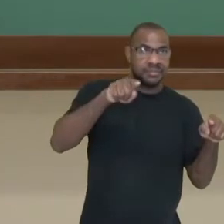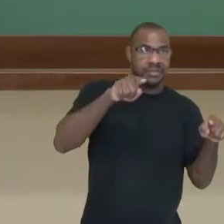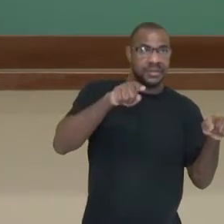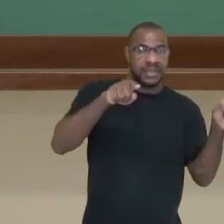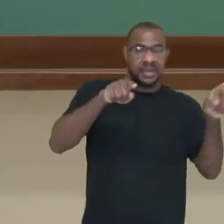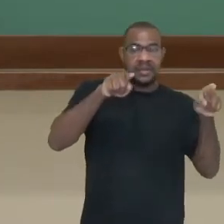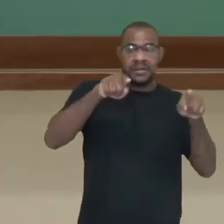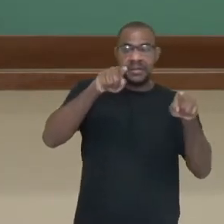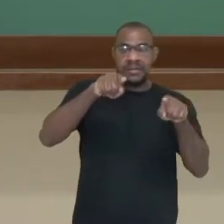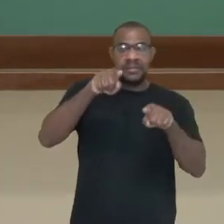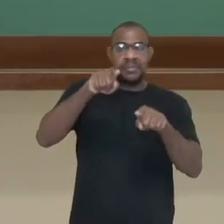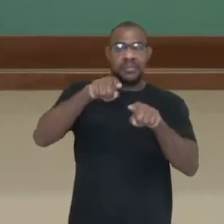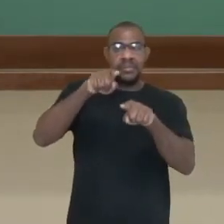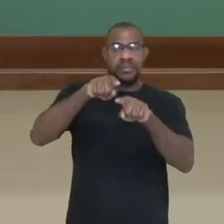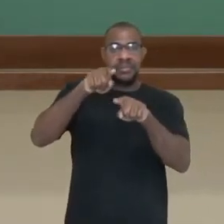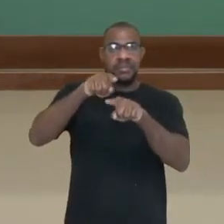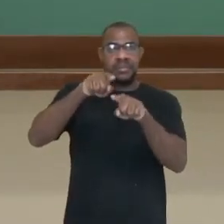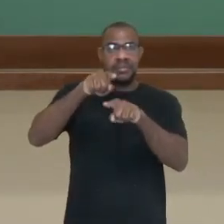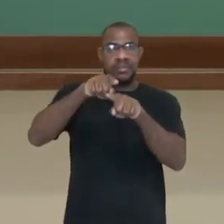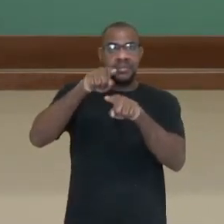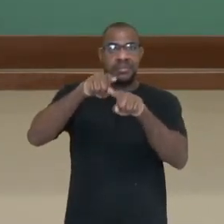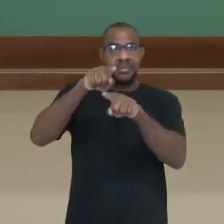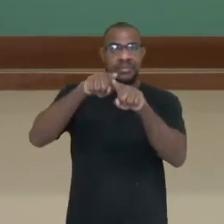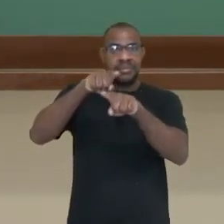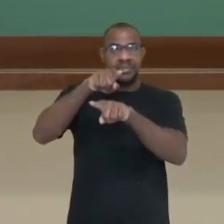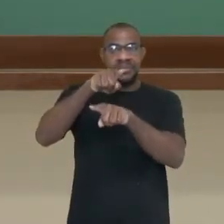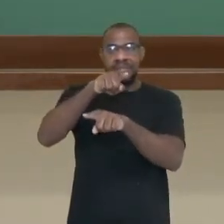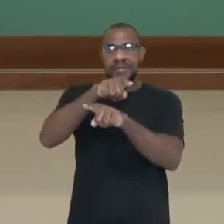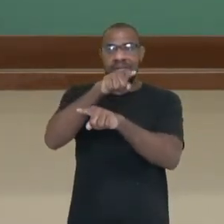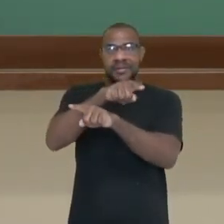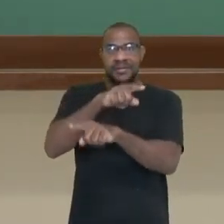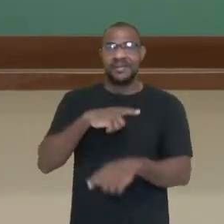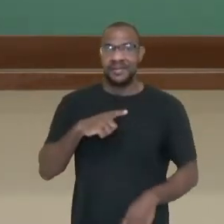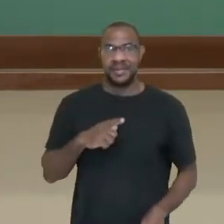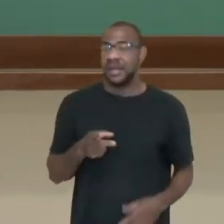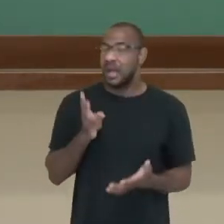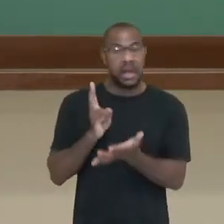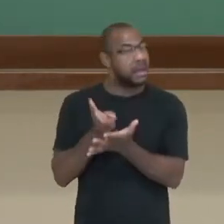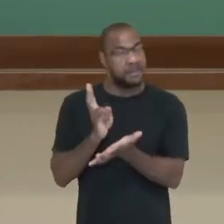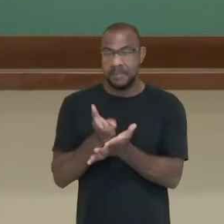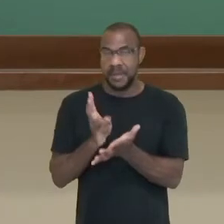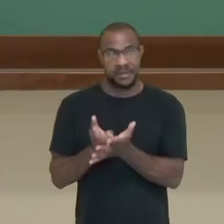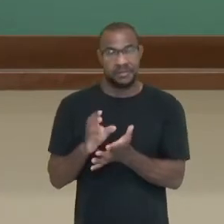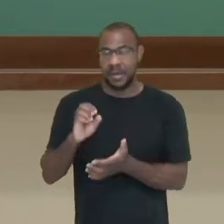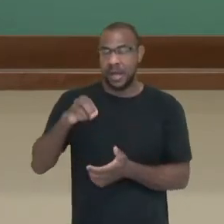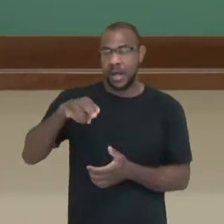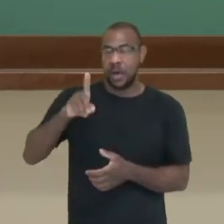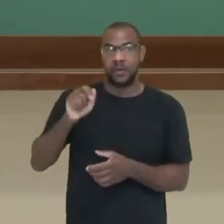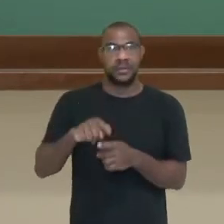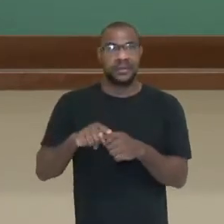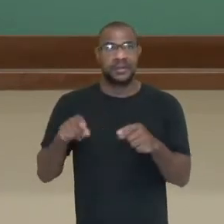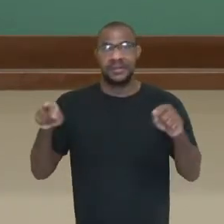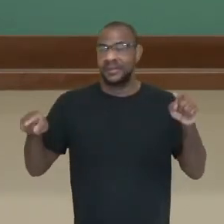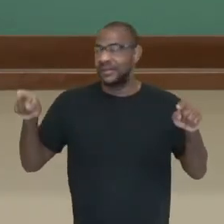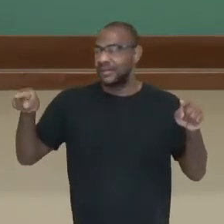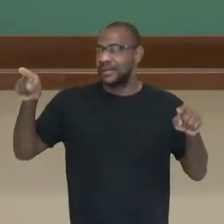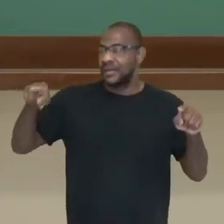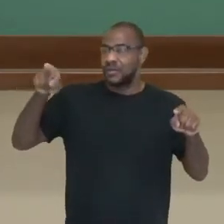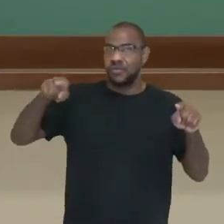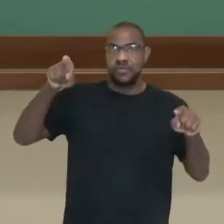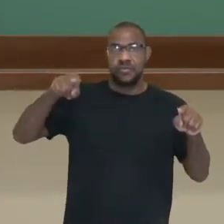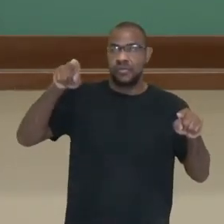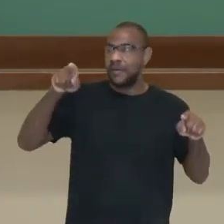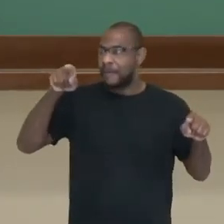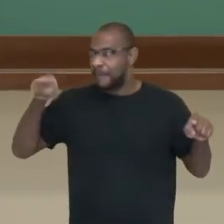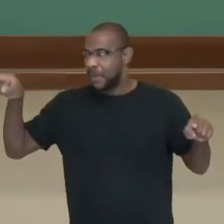outra indo, continua indo, né? Na verdade é a mesma onda. Ela está indo por cima, ela